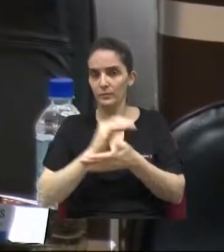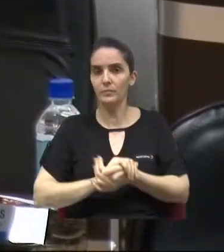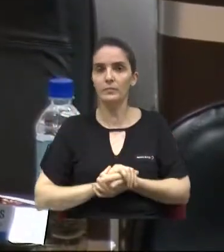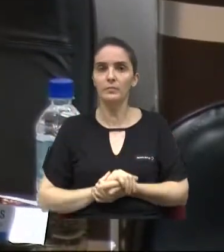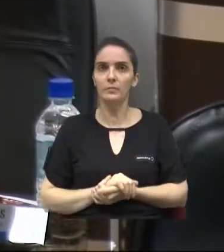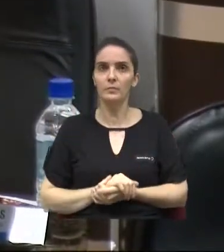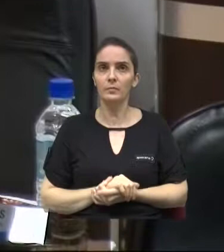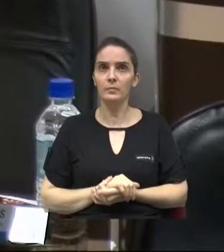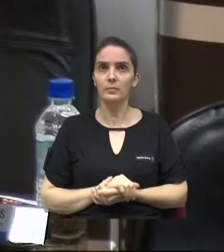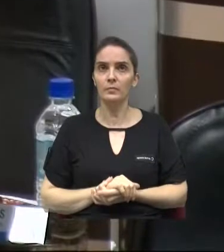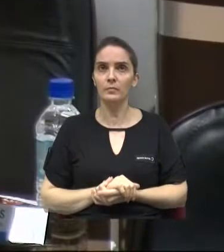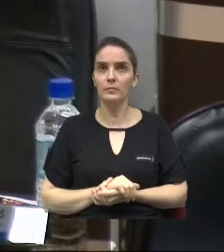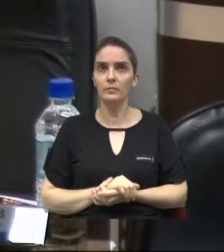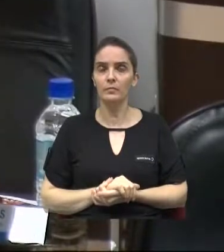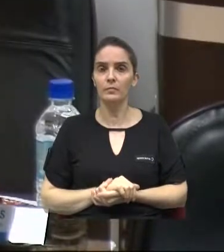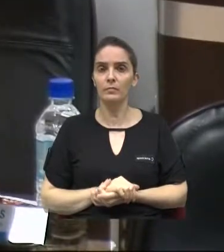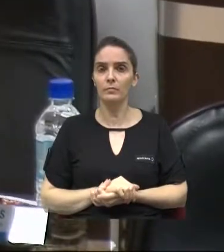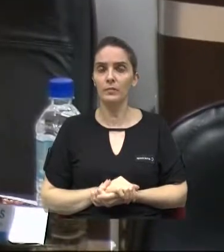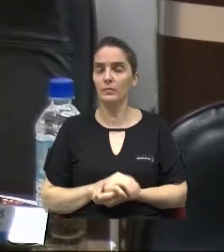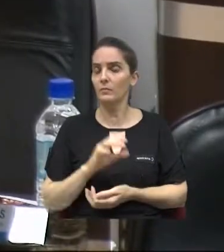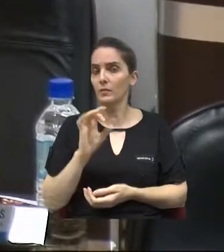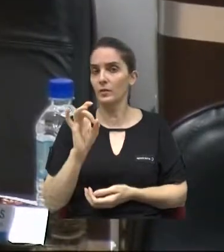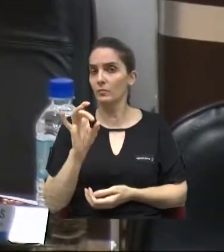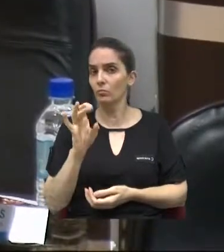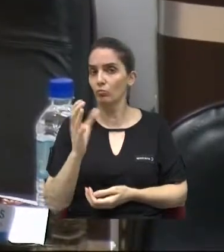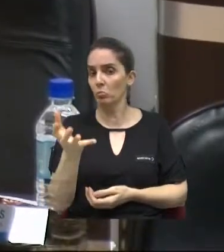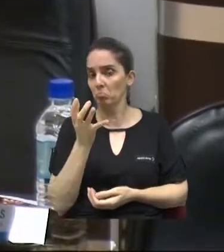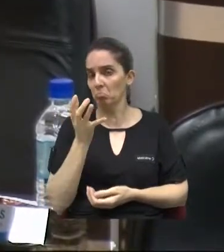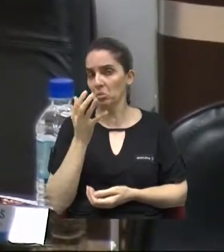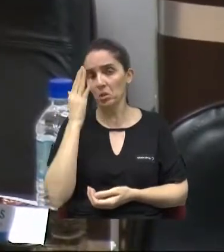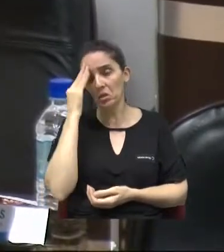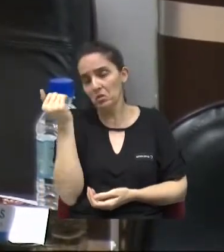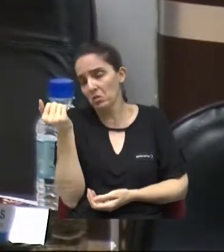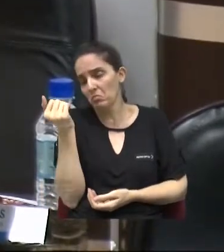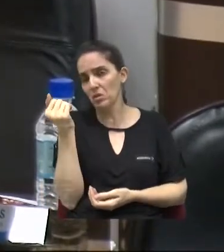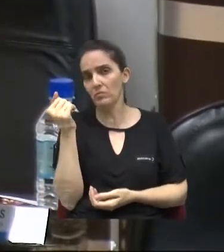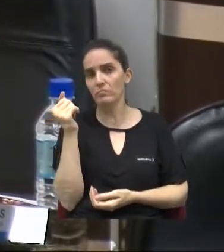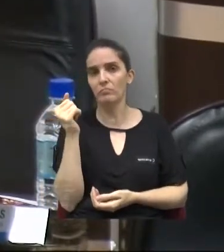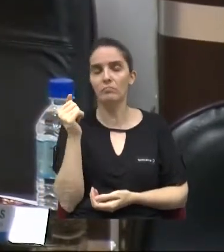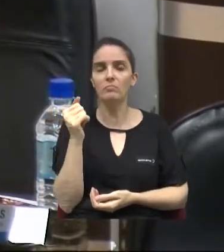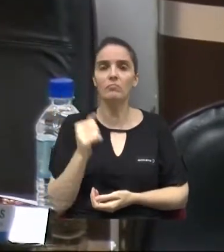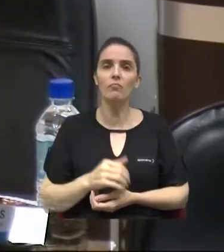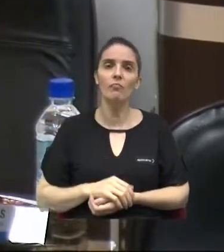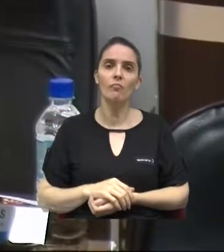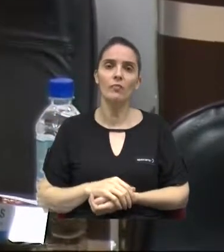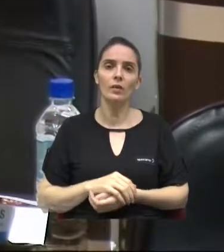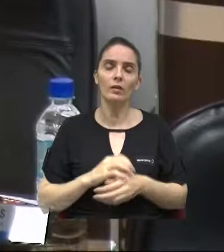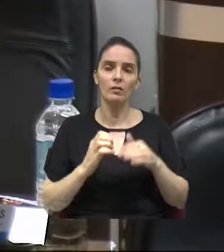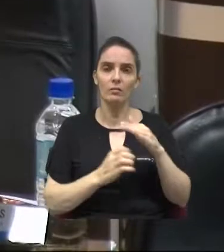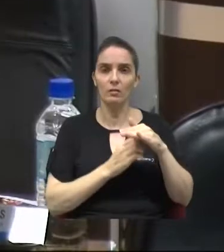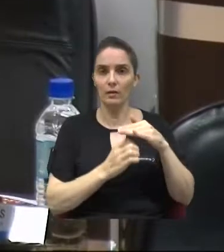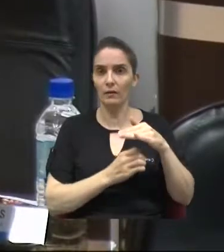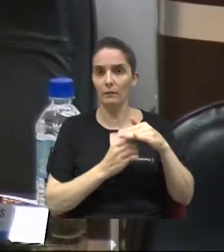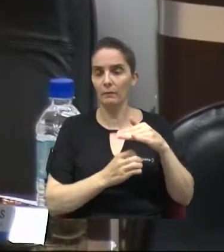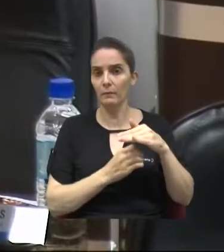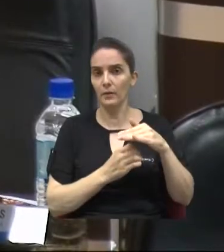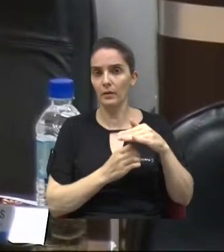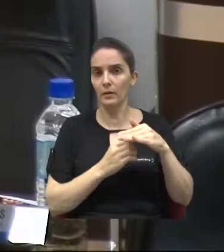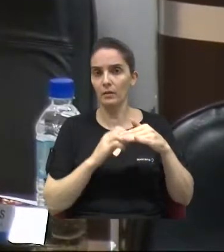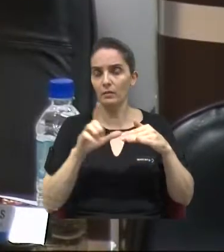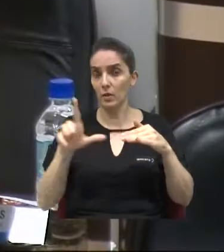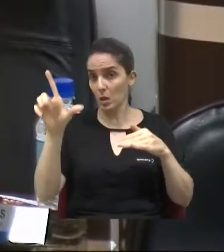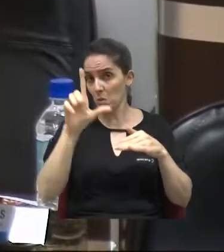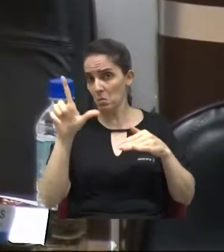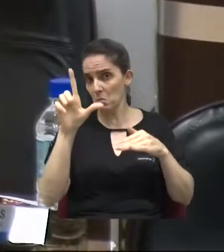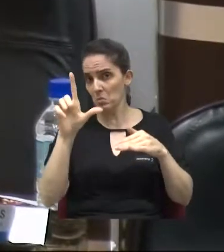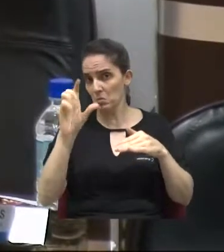superafitário? Essa é a resposta, vereador Jorge, que nós queremos saber se realmente a empresa ela dá lucro ou